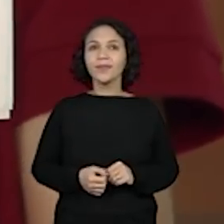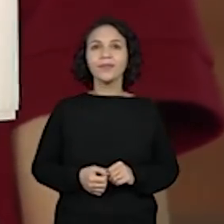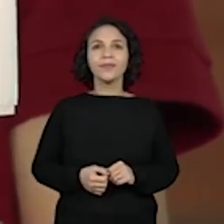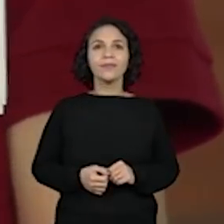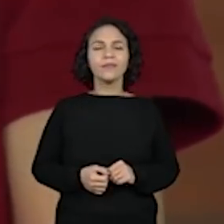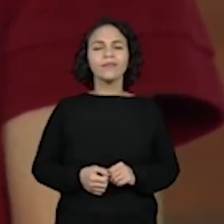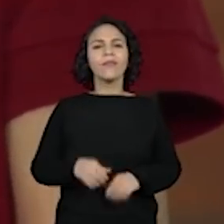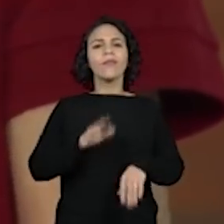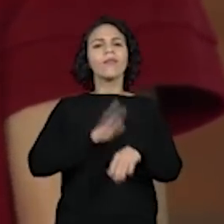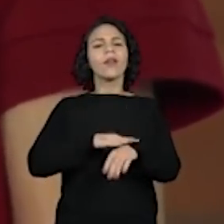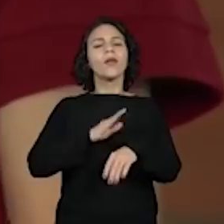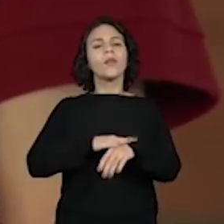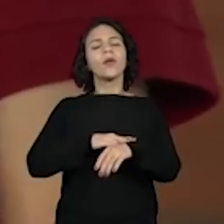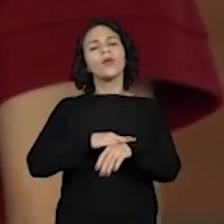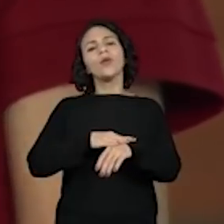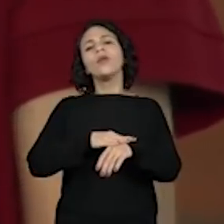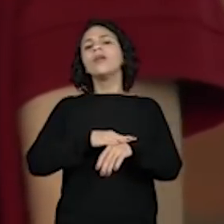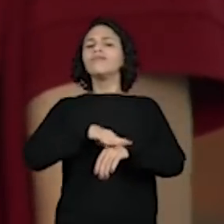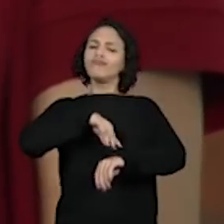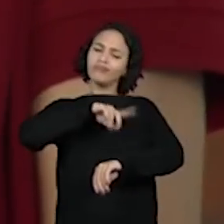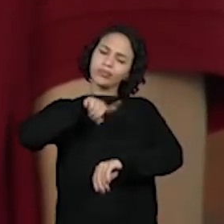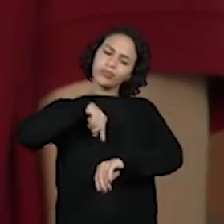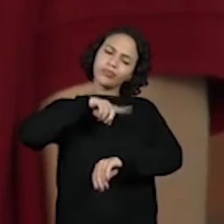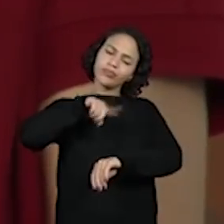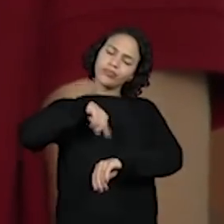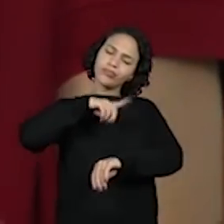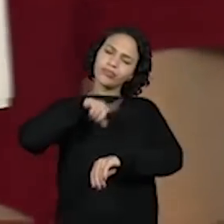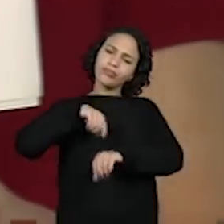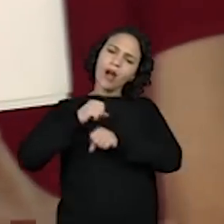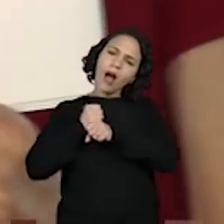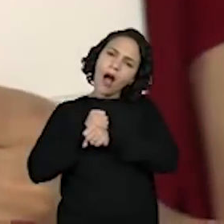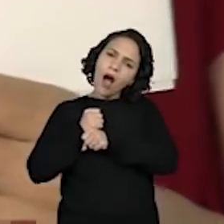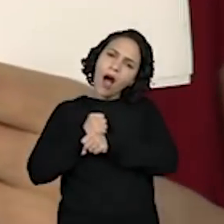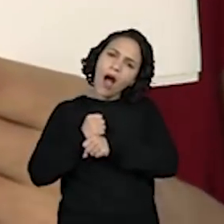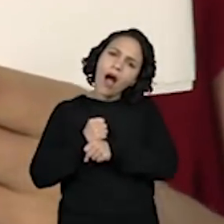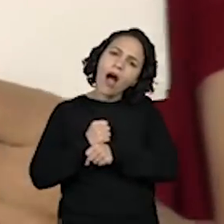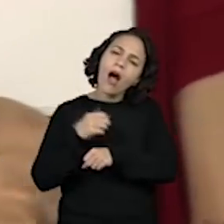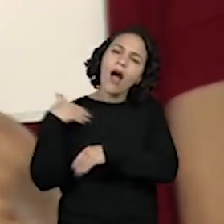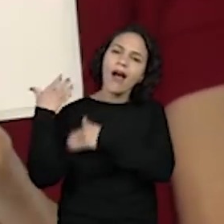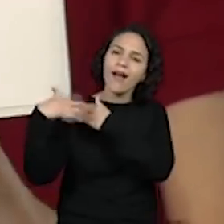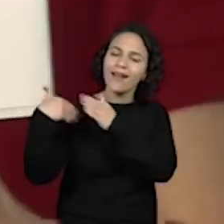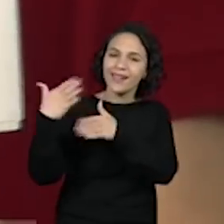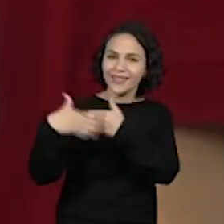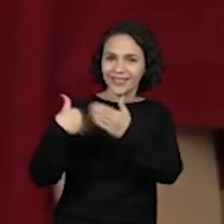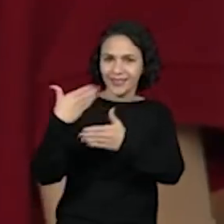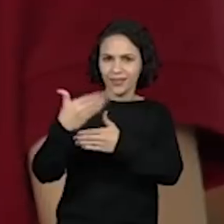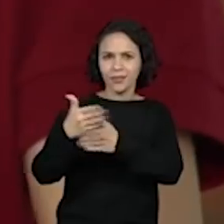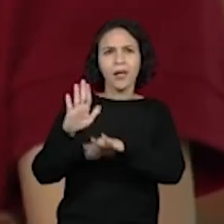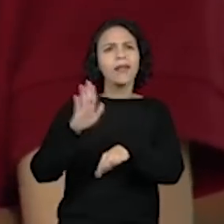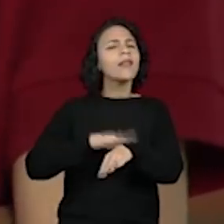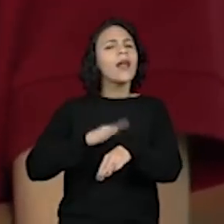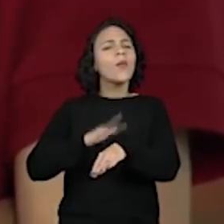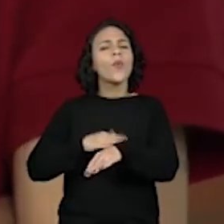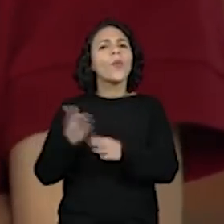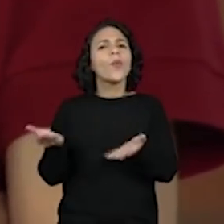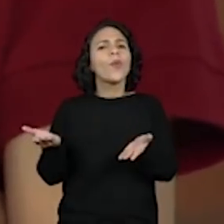o tempo passou. Professora Fran, o que podemos pensar desse trecho? O tempo passou. Mas quanto tempo,